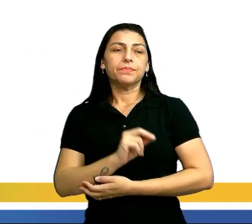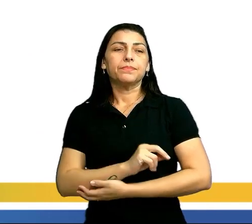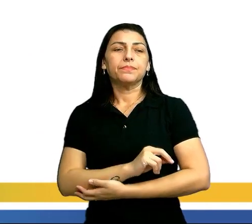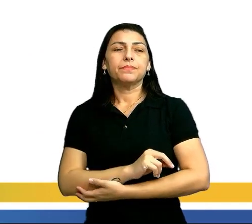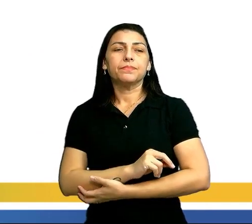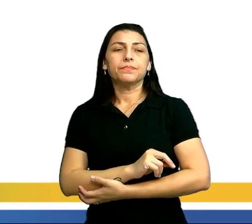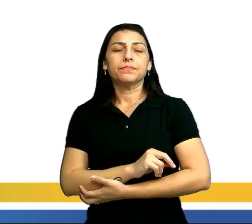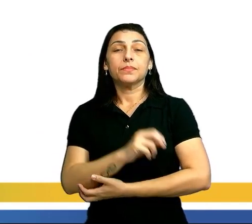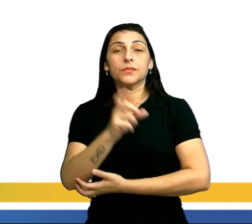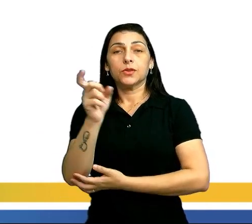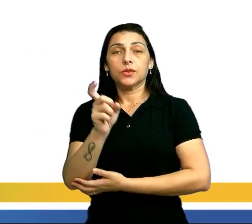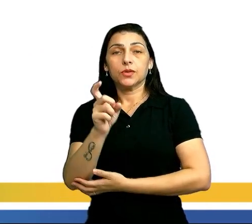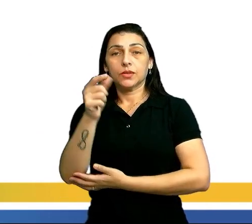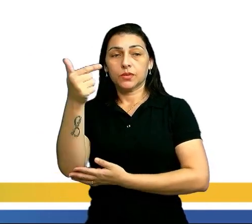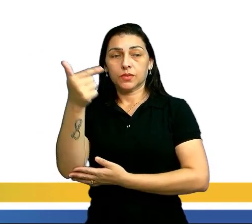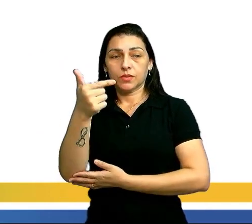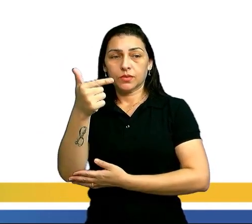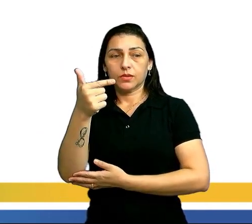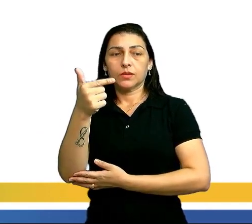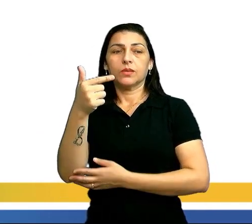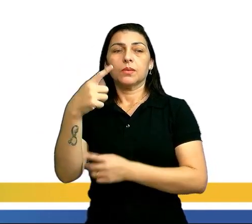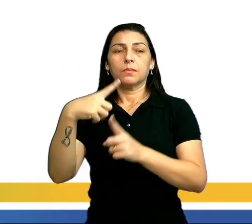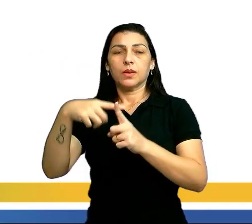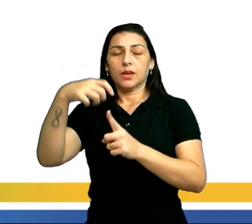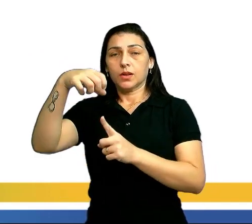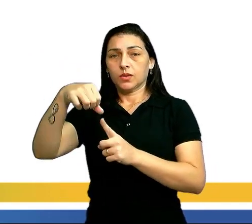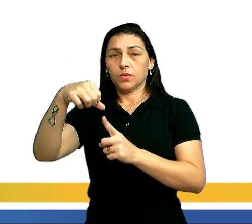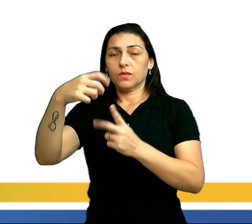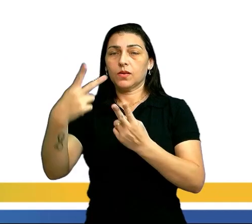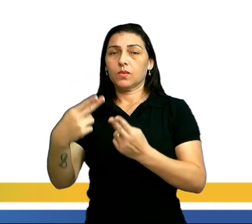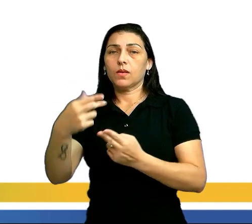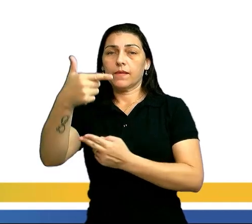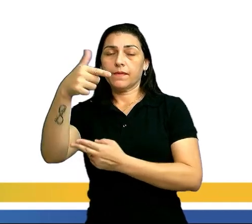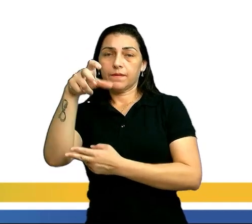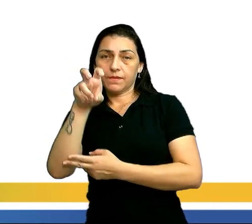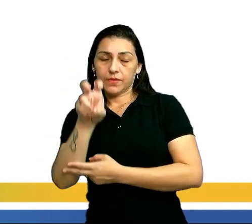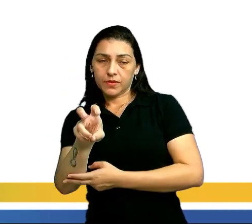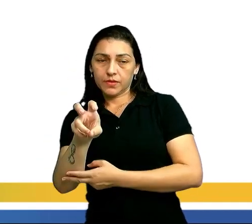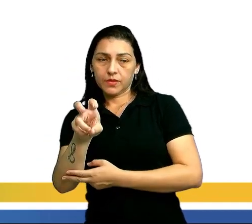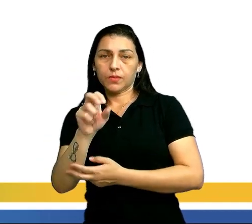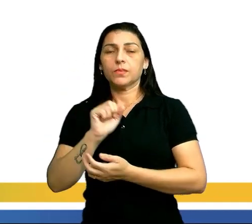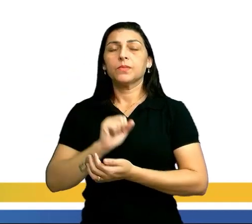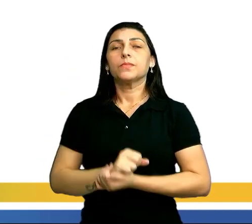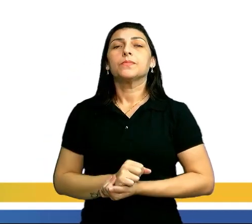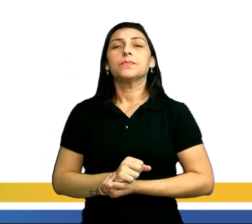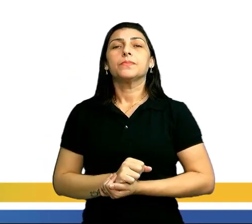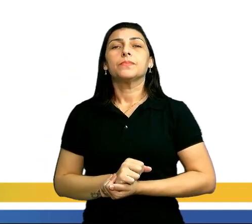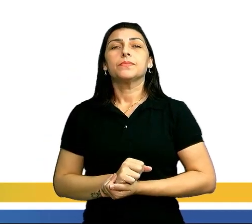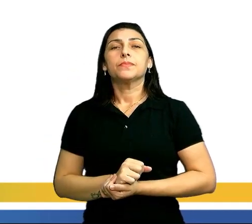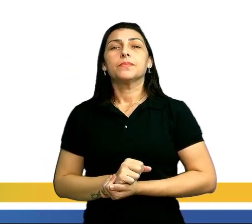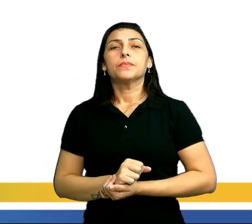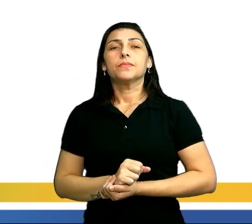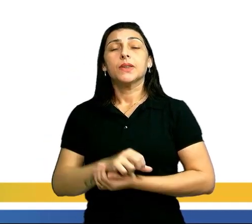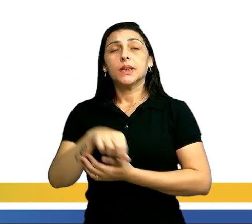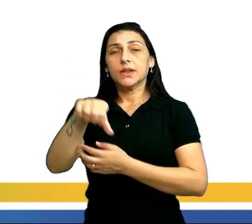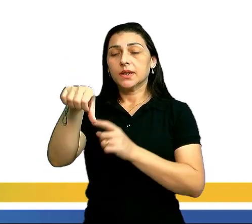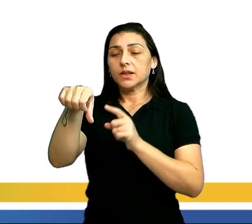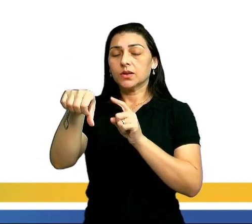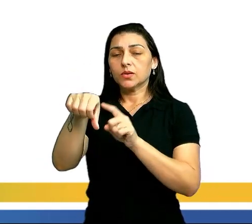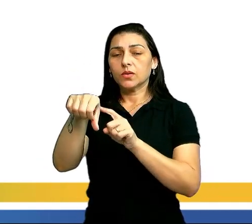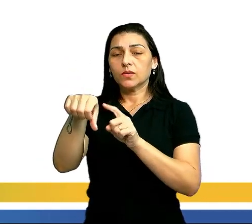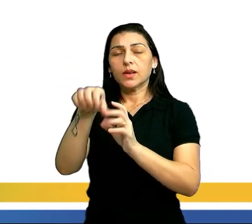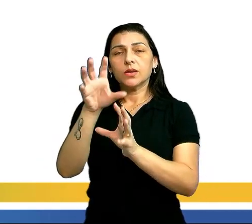Ficando igual 3² igual a 9, 5² igual a 25. E aí, esse 9